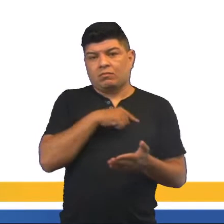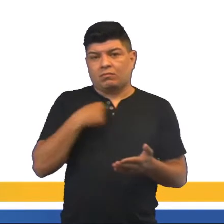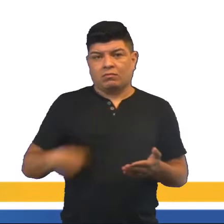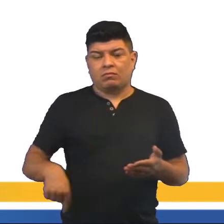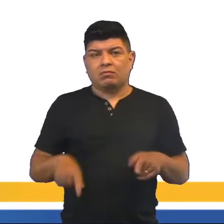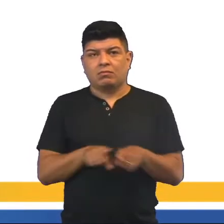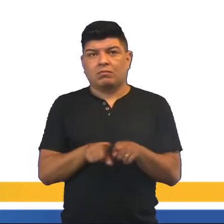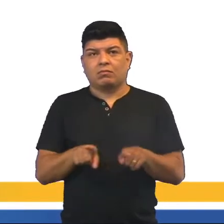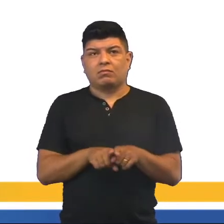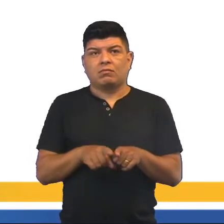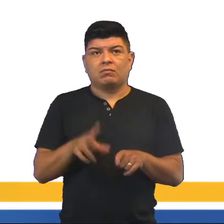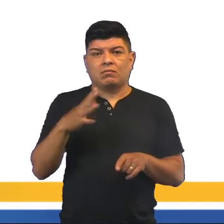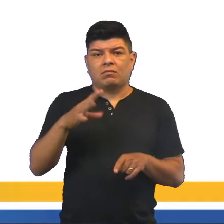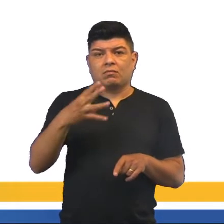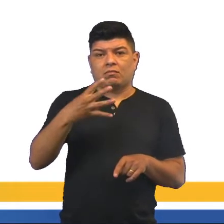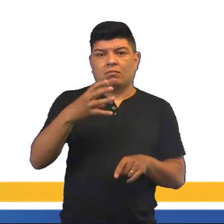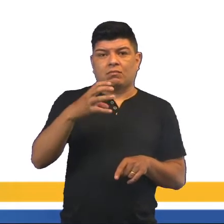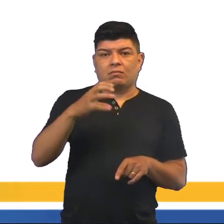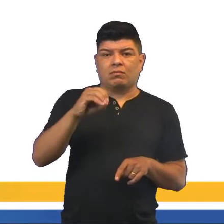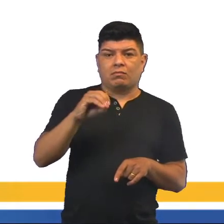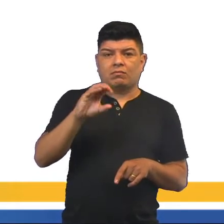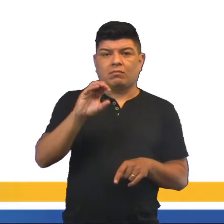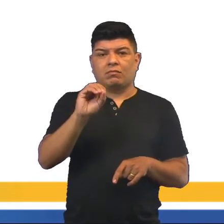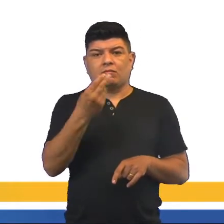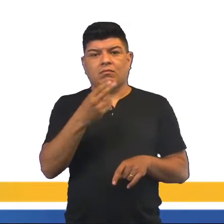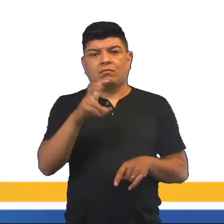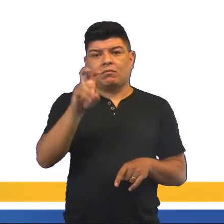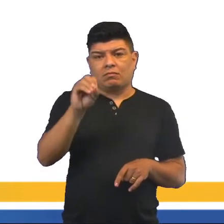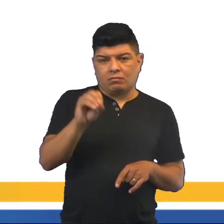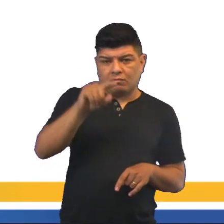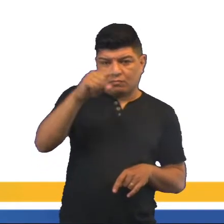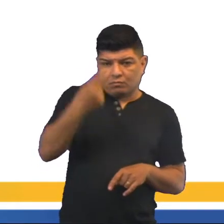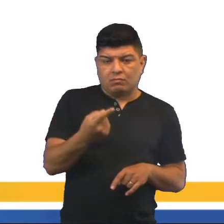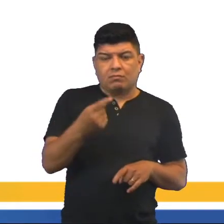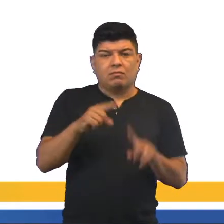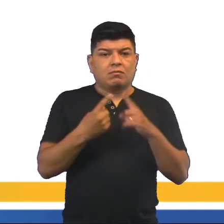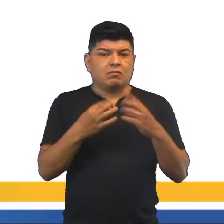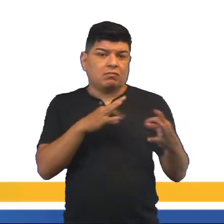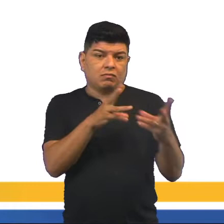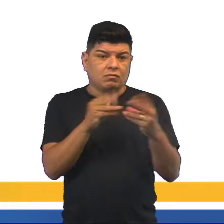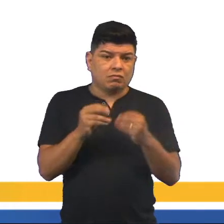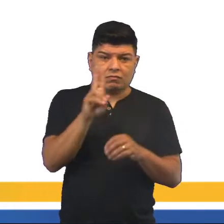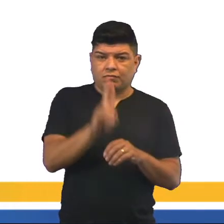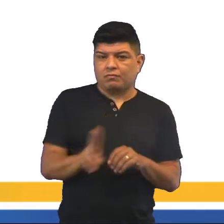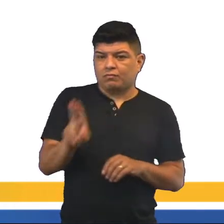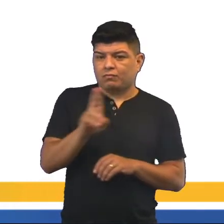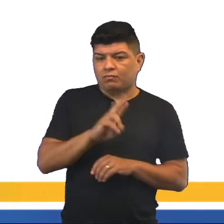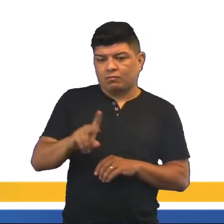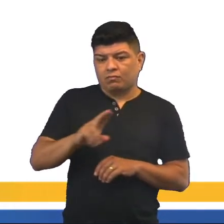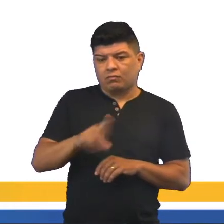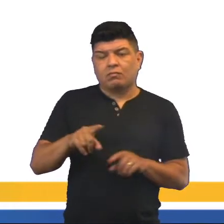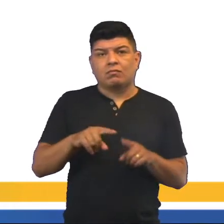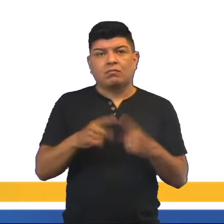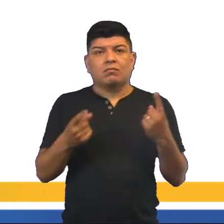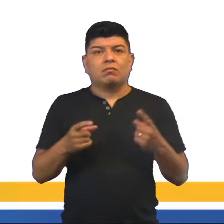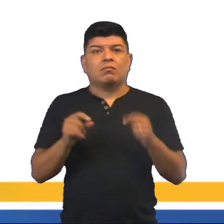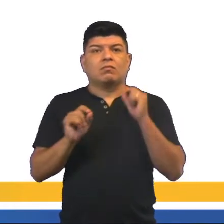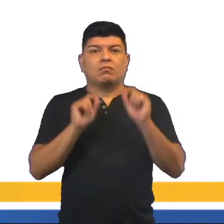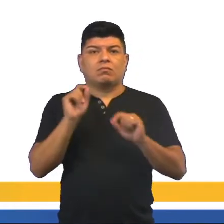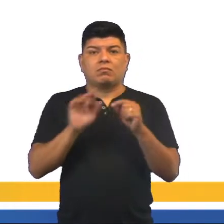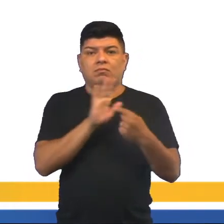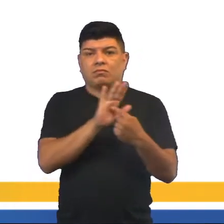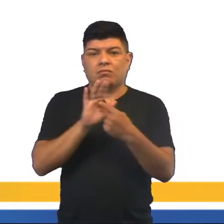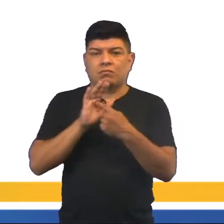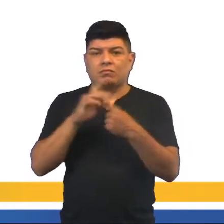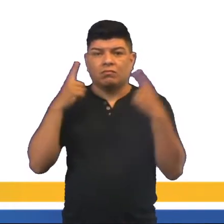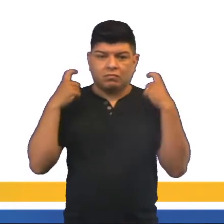composta por cerca de 40 ou 50 mil caracteres, mas nem todos são necessariamente utilizados. Tais caracteres podem